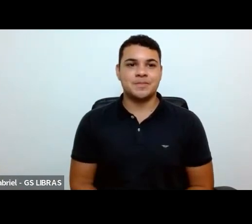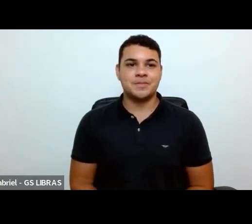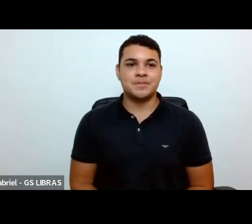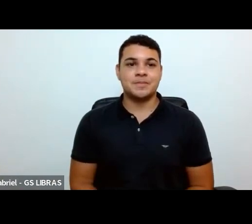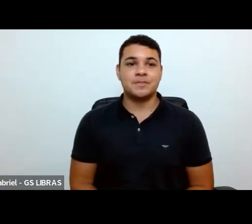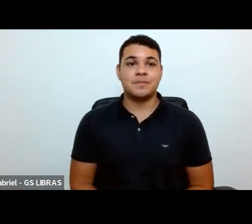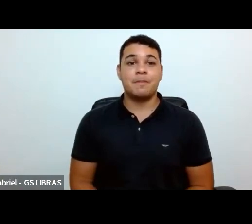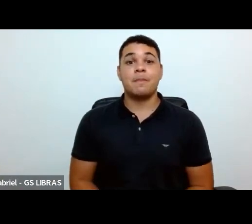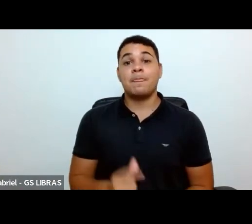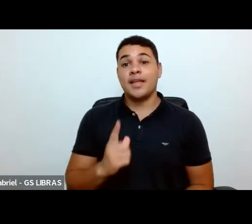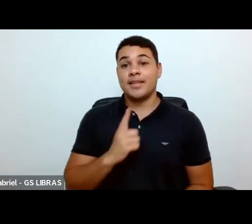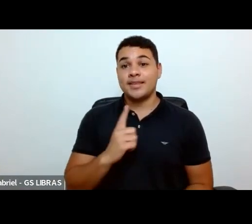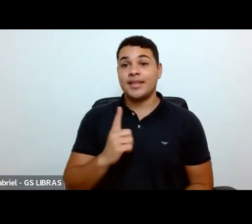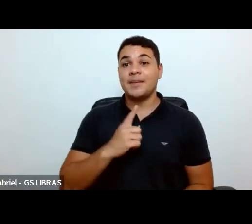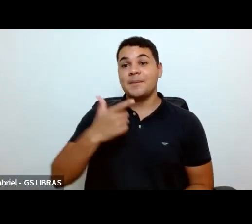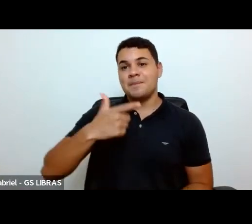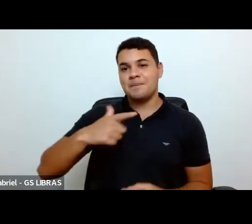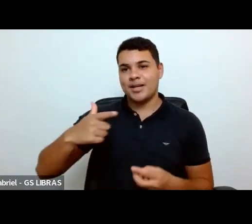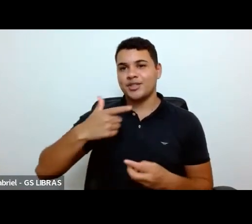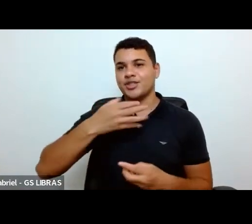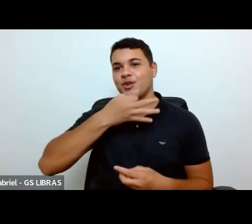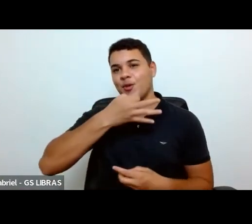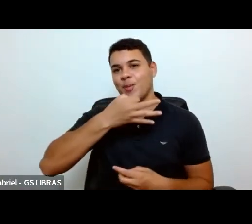alguns comentários.